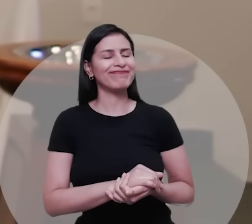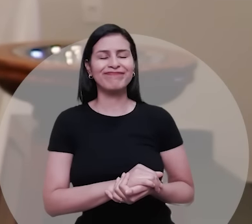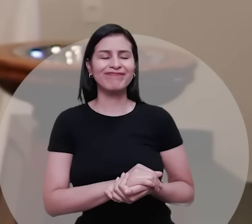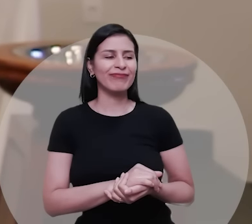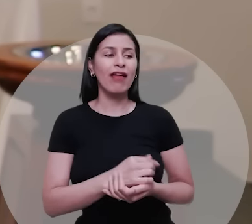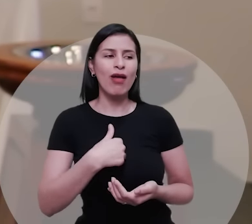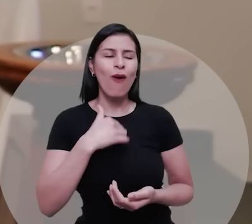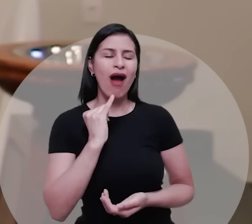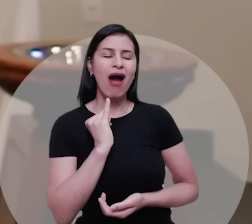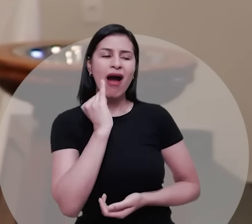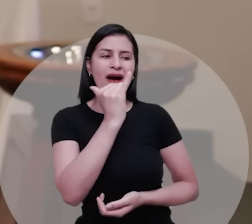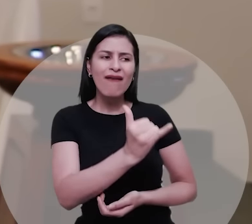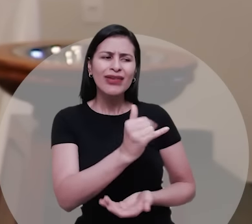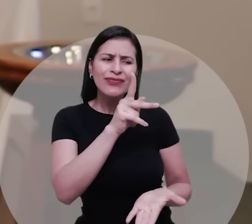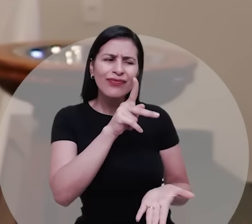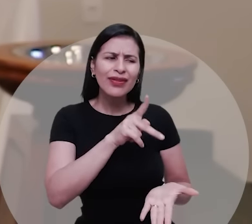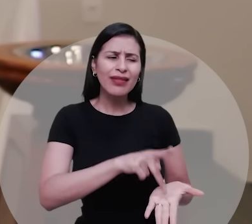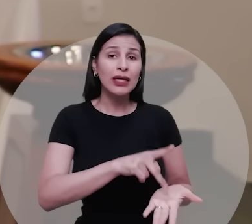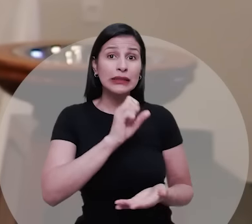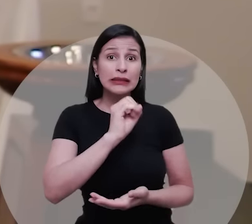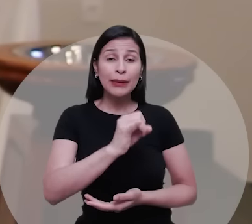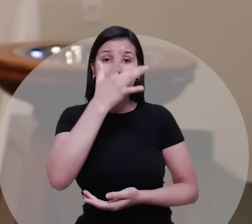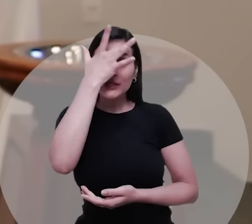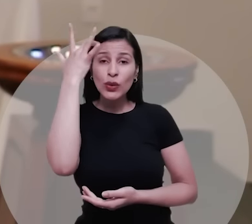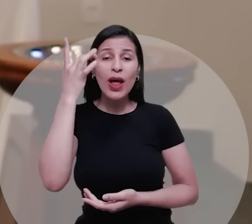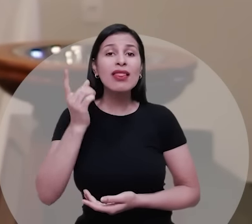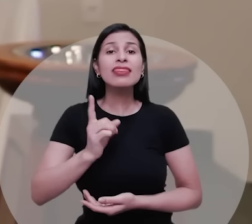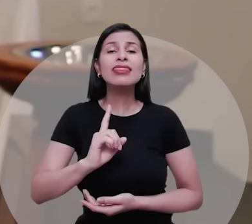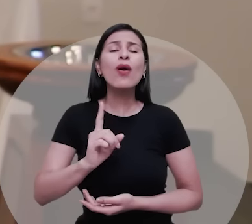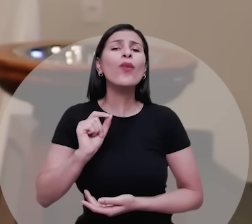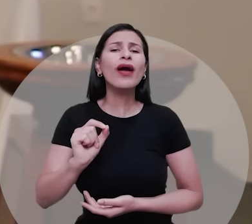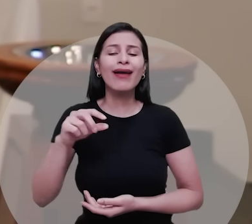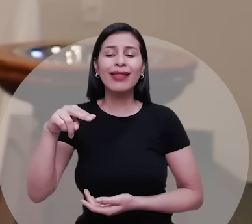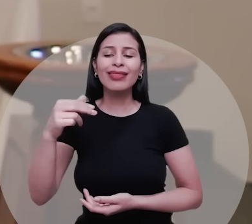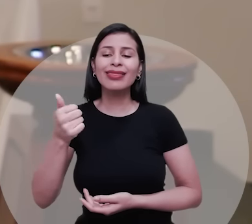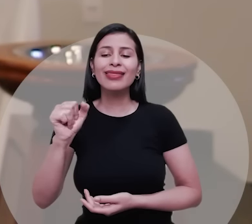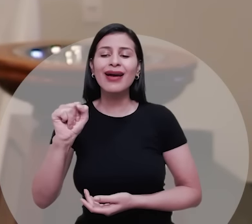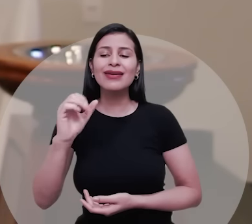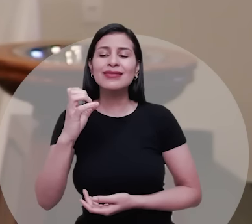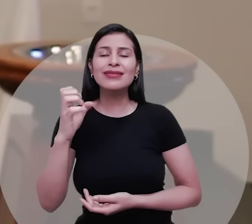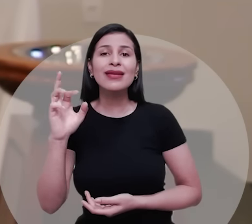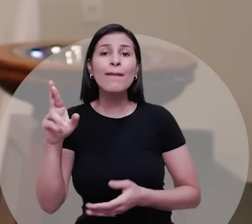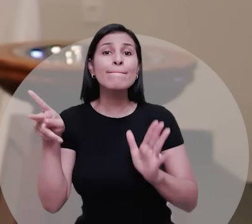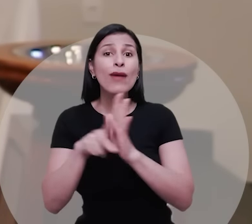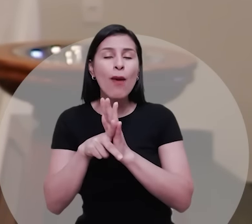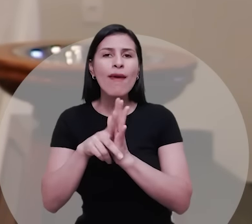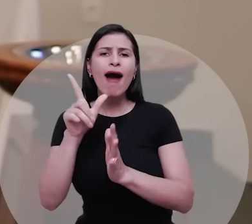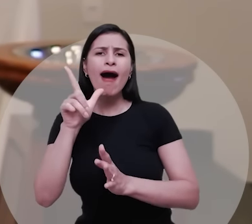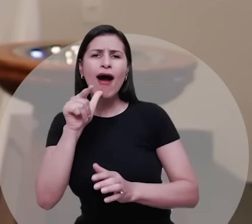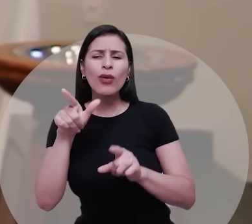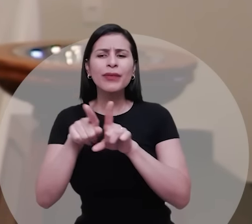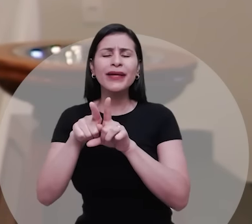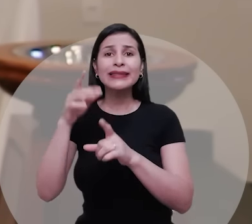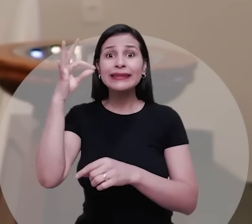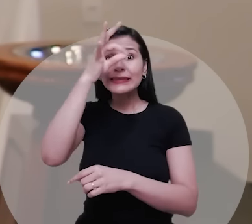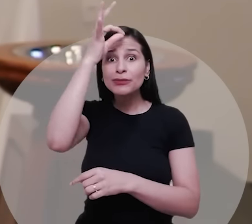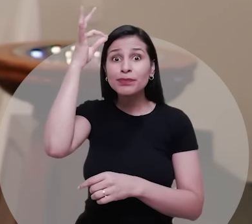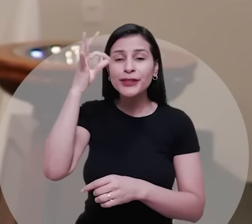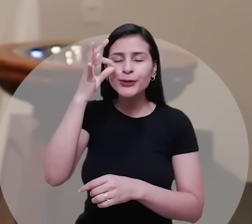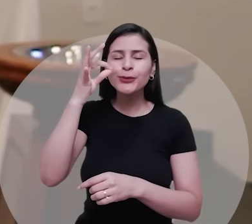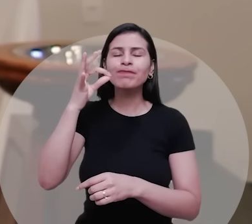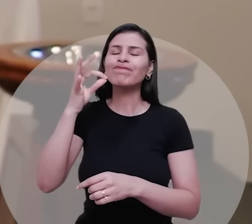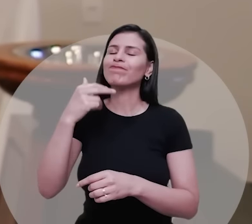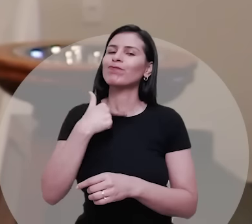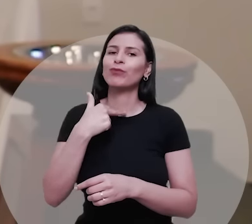não nascer da água e do Espírito não pode entrar no reino de Deus. O que é nascido da carne é